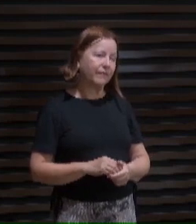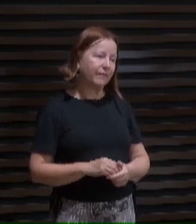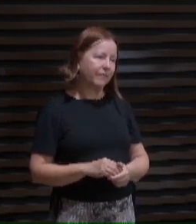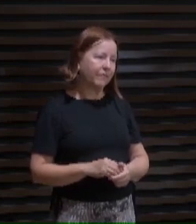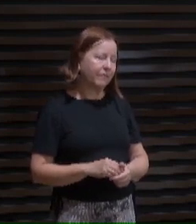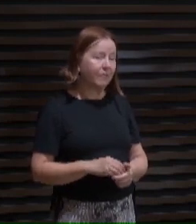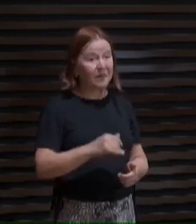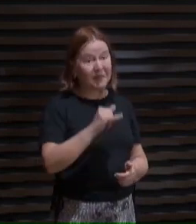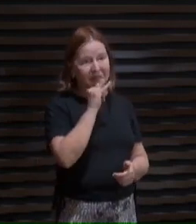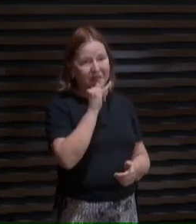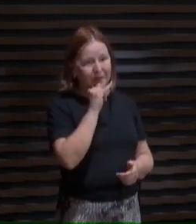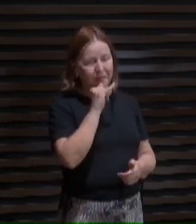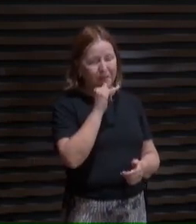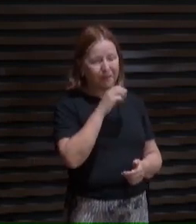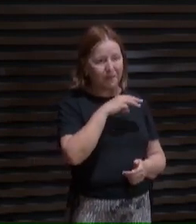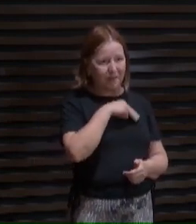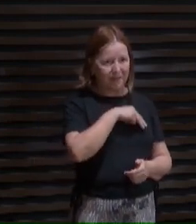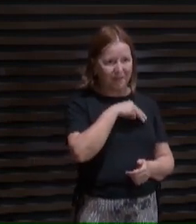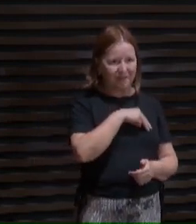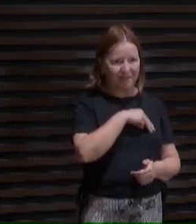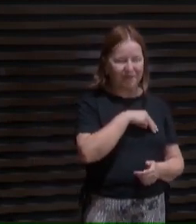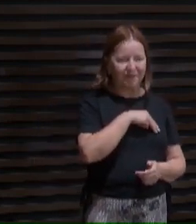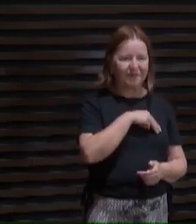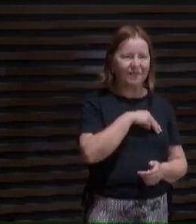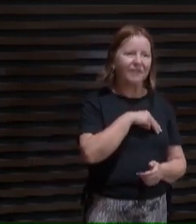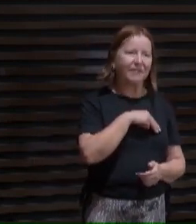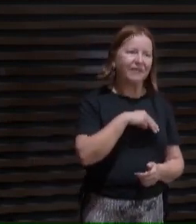Por exemplo, Mateus